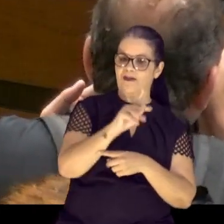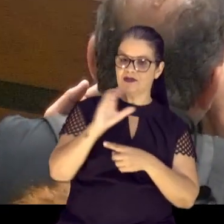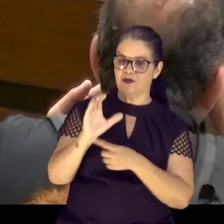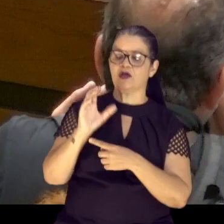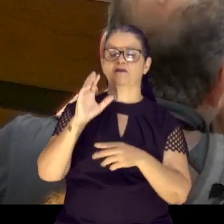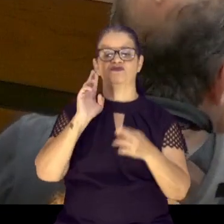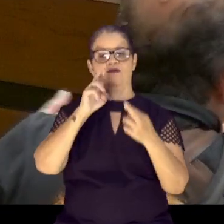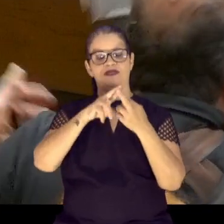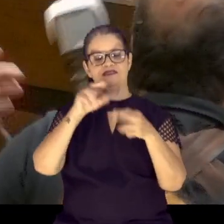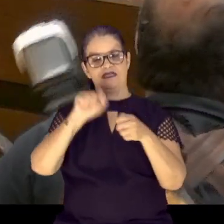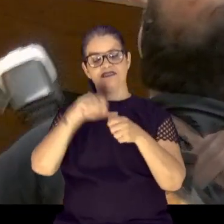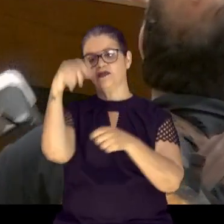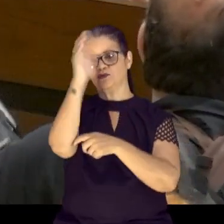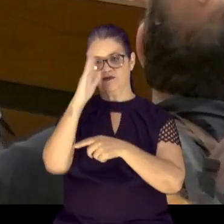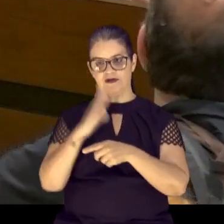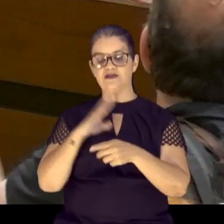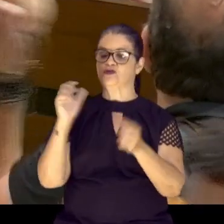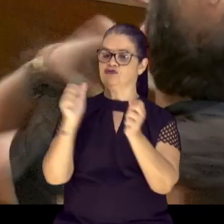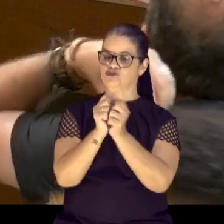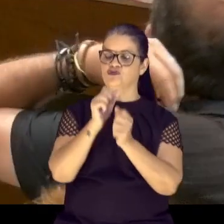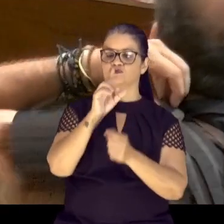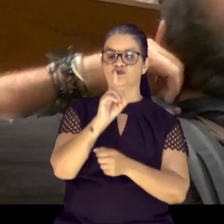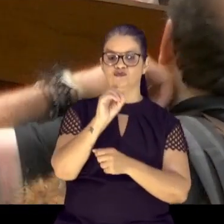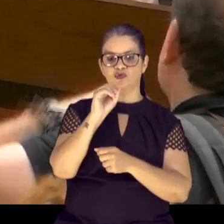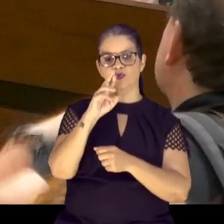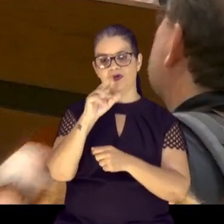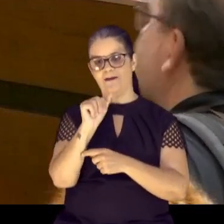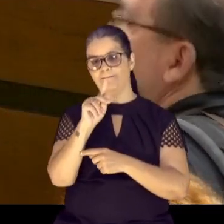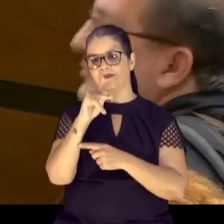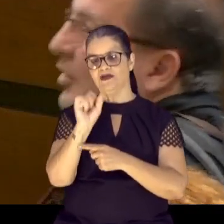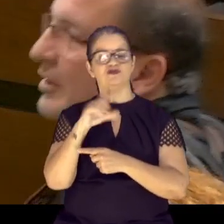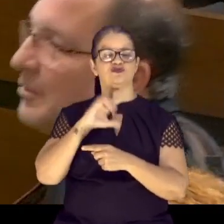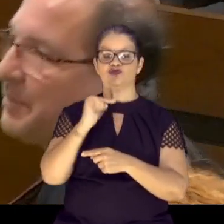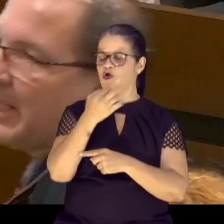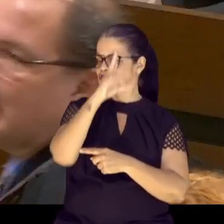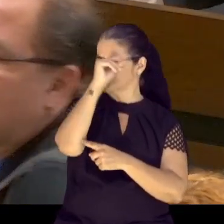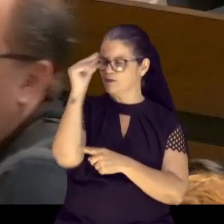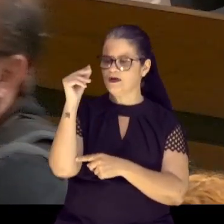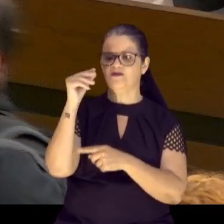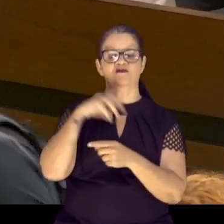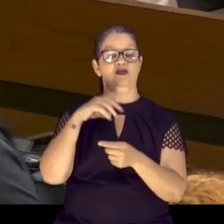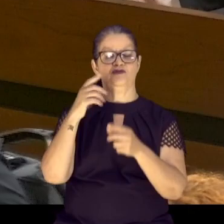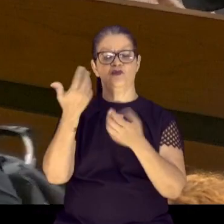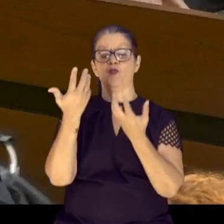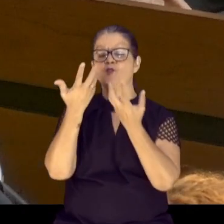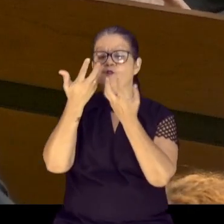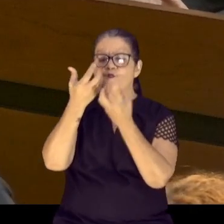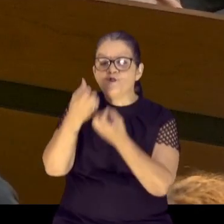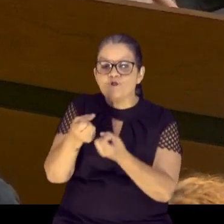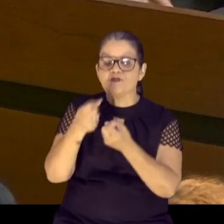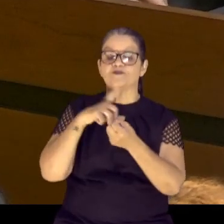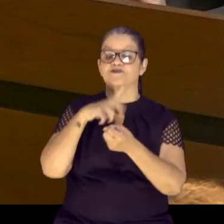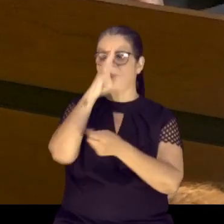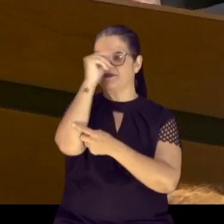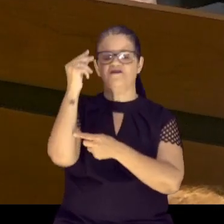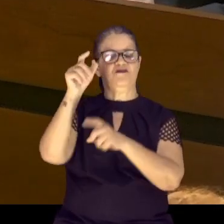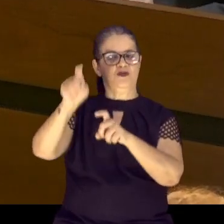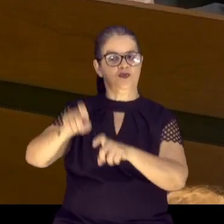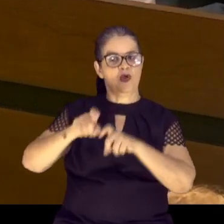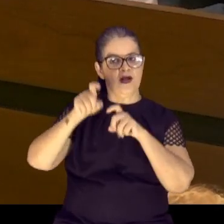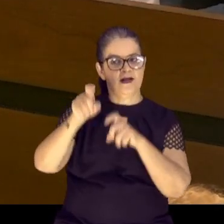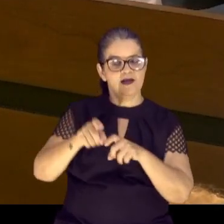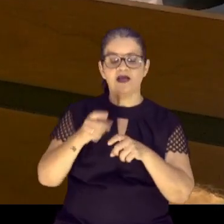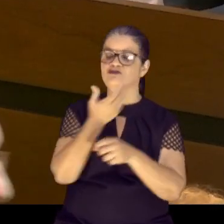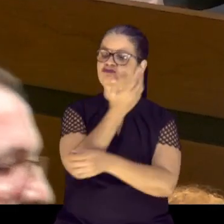representando aqui a Executiva Nacional, junto com Dora Pires, os nossos prefeitos do Sertão, nosso prefeito do Agreste,